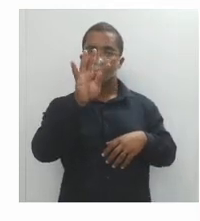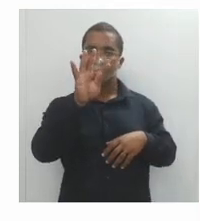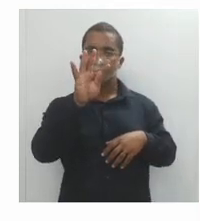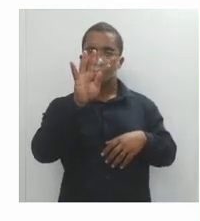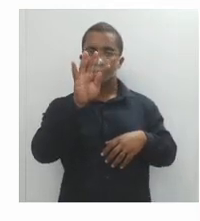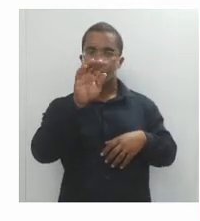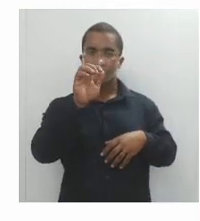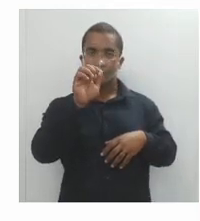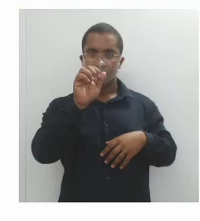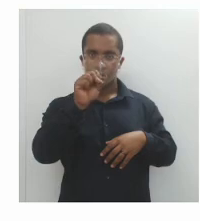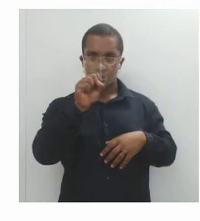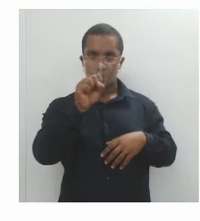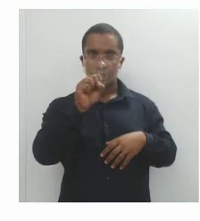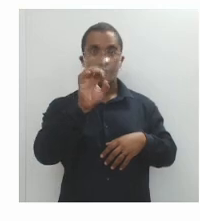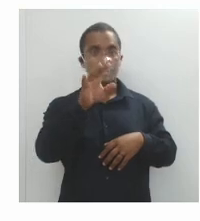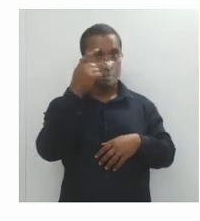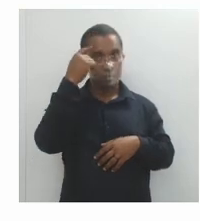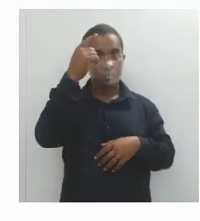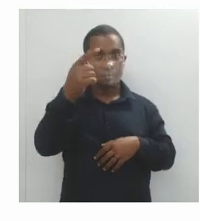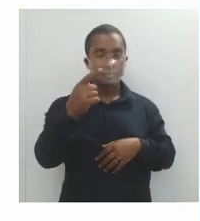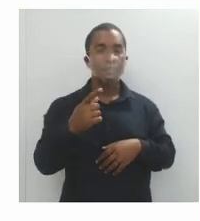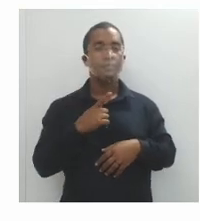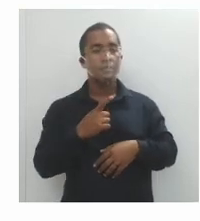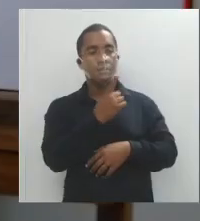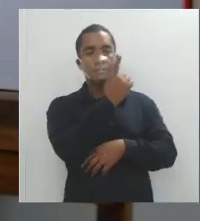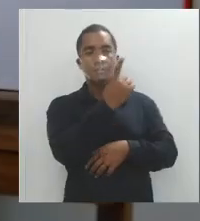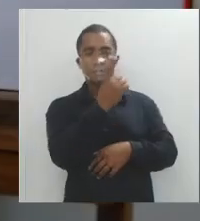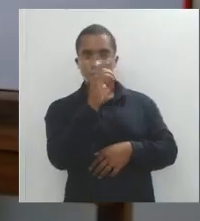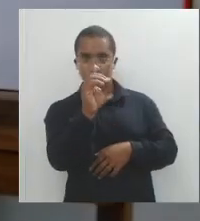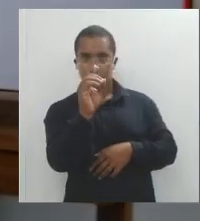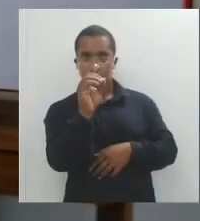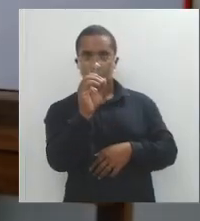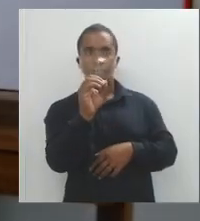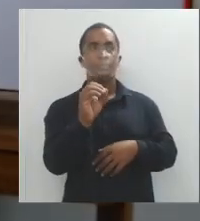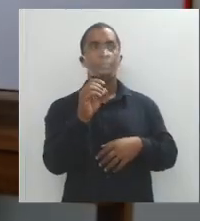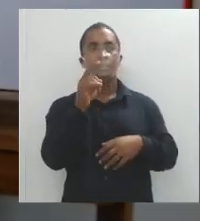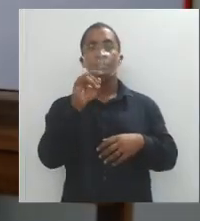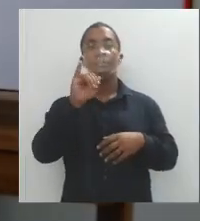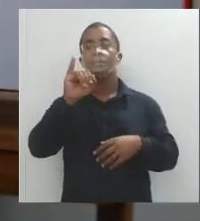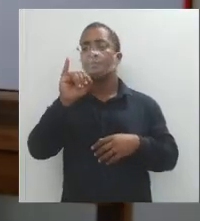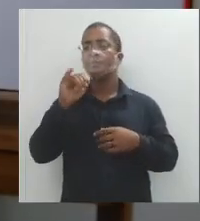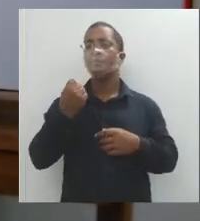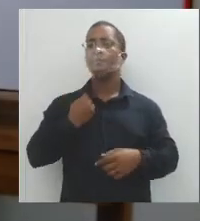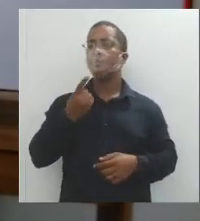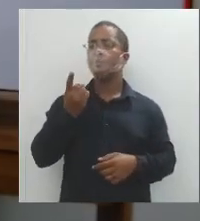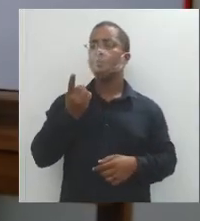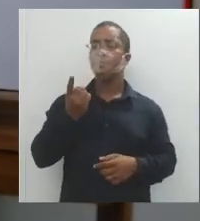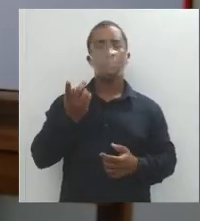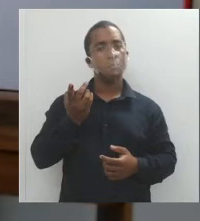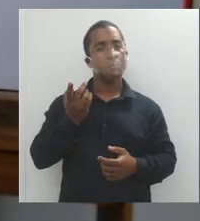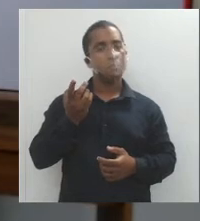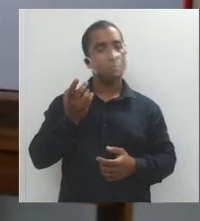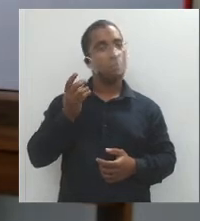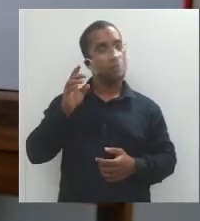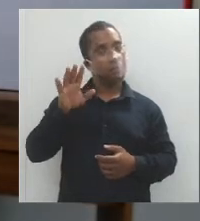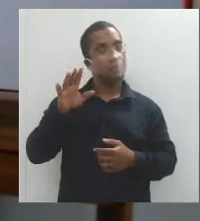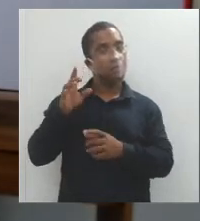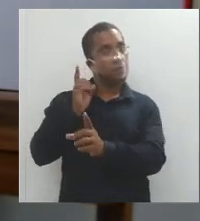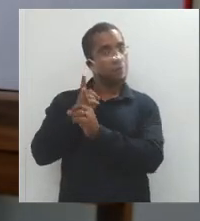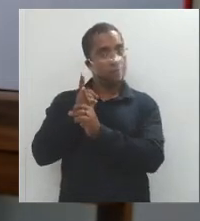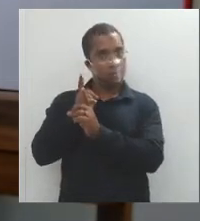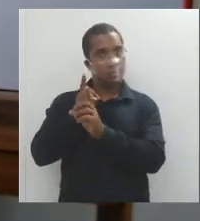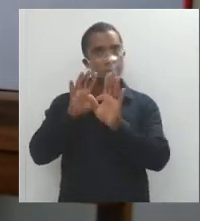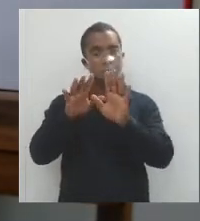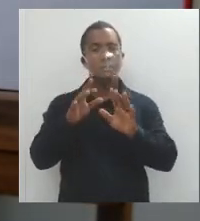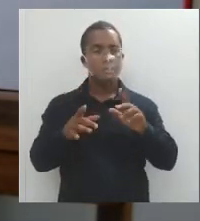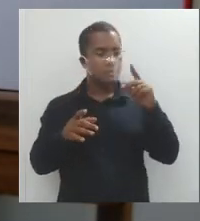Para calcular o disjuntor, eu tenho que calcular o valor desse I. Esse I é o disjuntor. Eu preciso da potência agora.